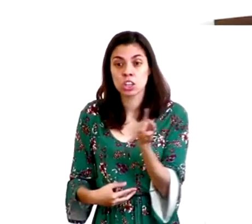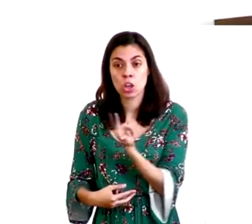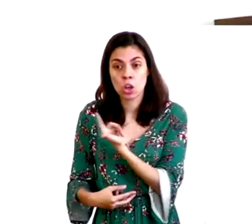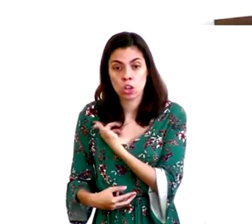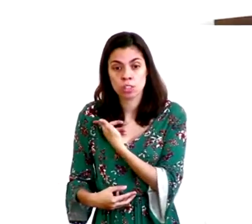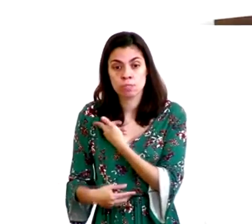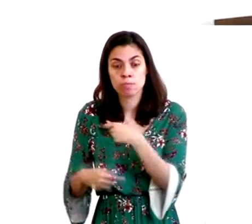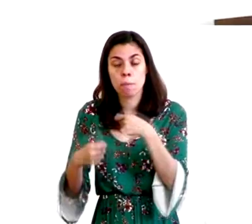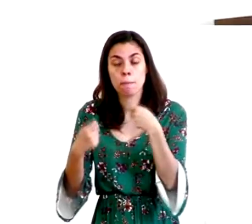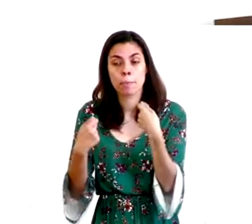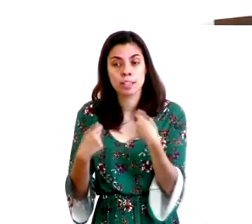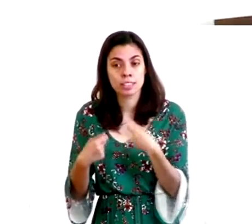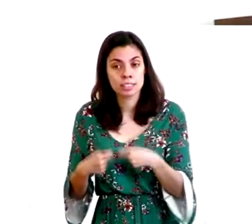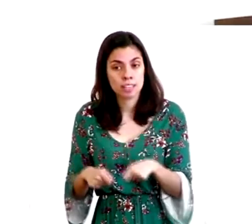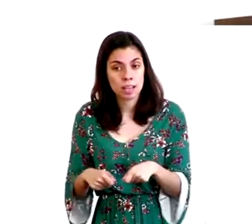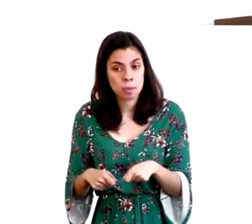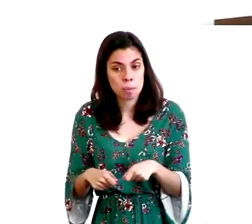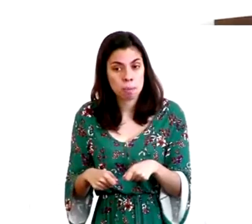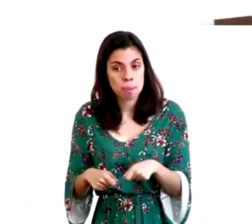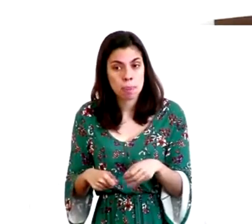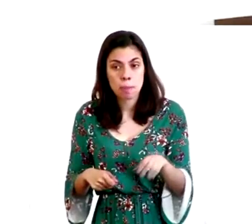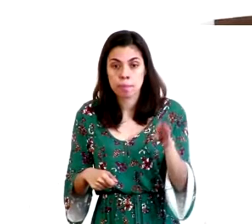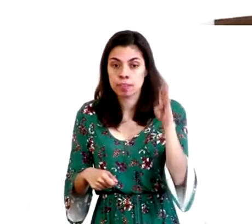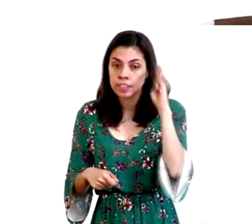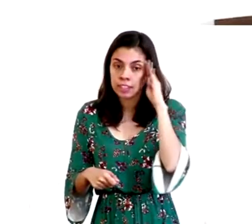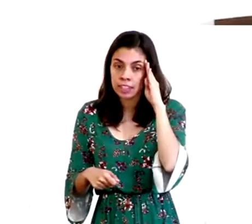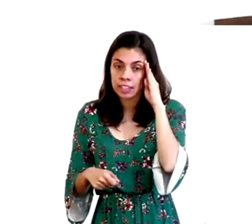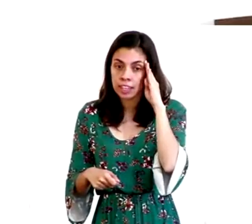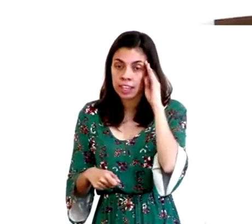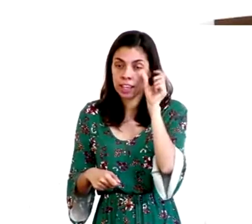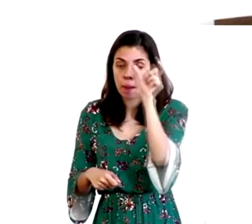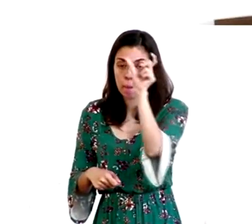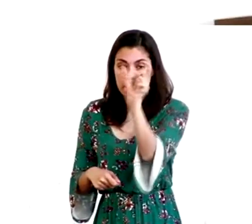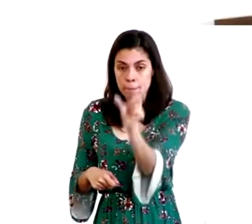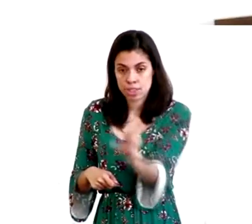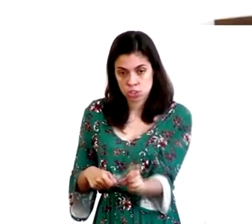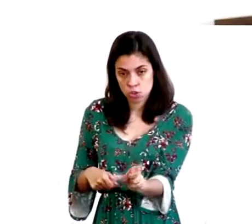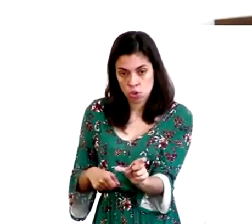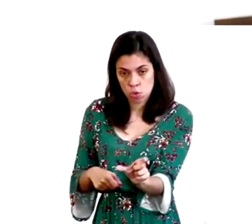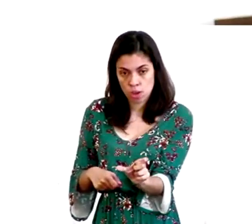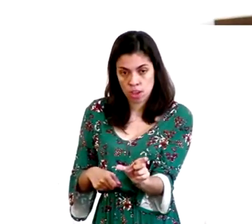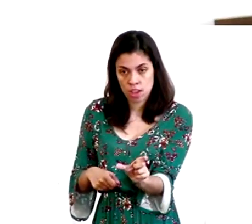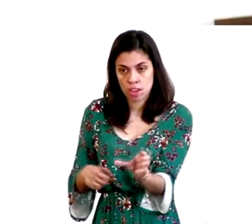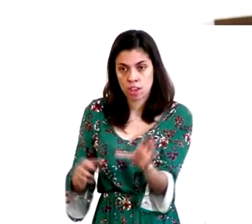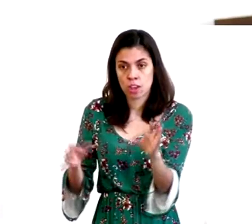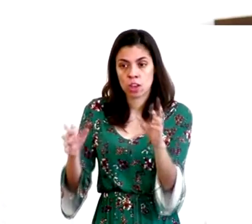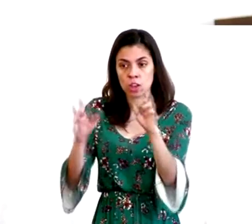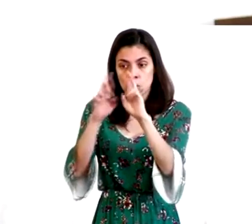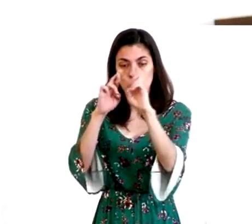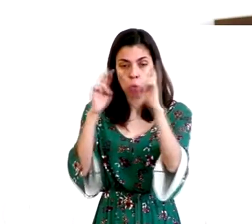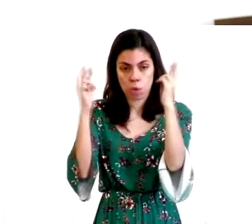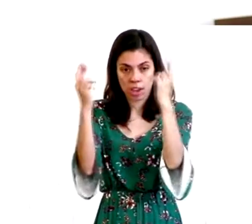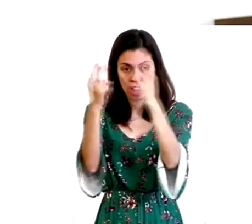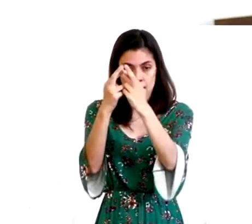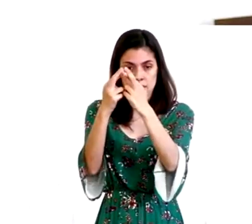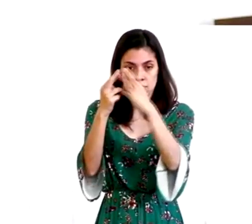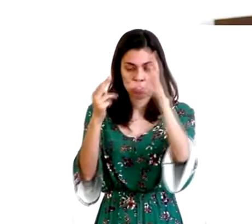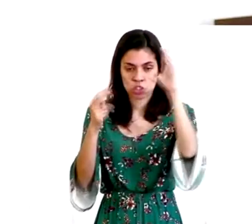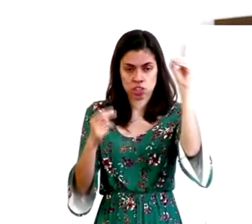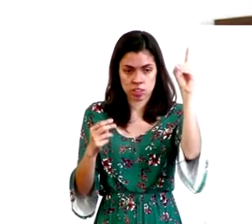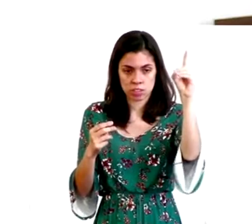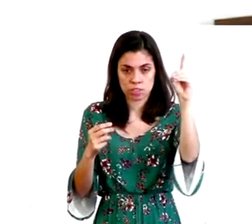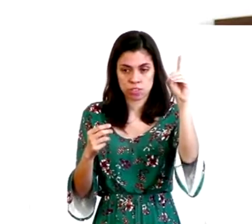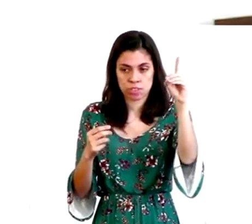começa nos ensinando sobre o que é um cidadão do reino. Na fé cristã, ser